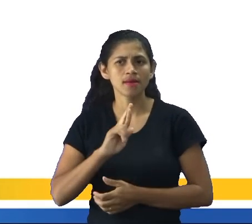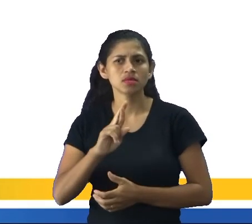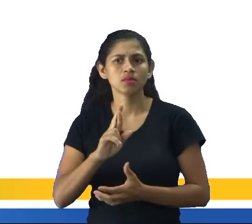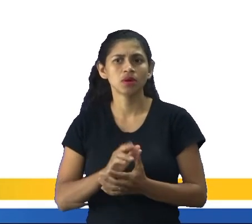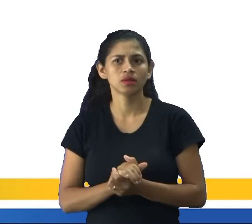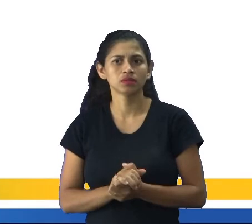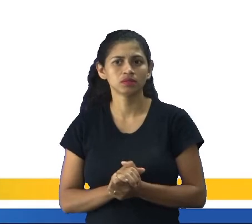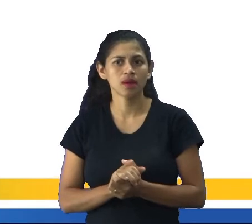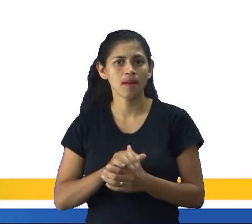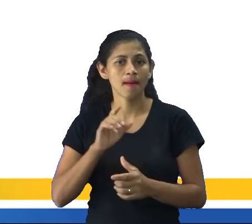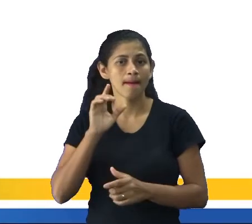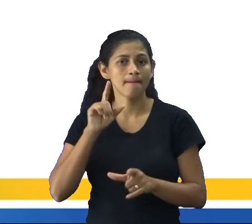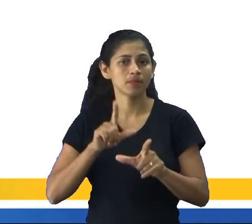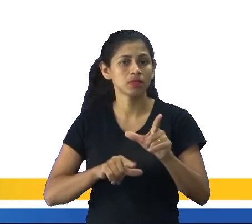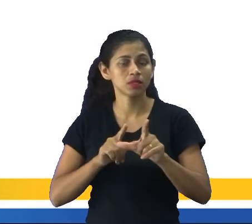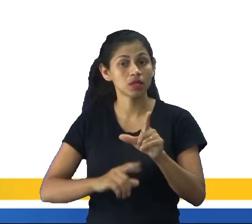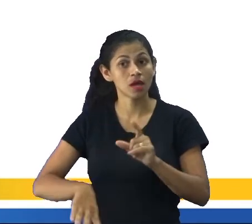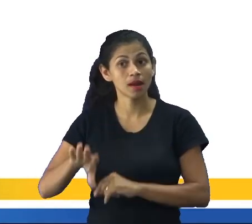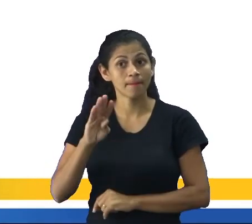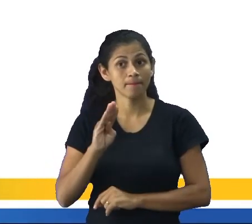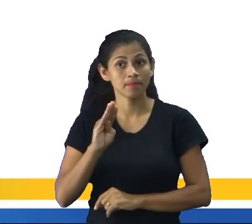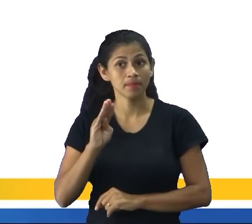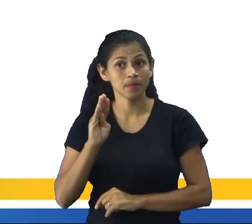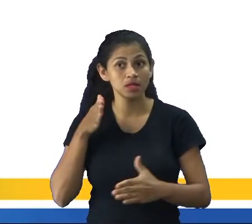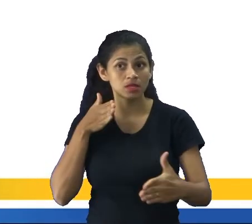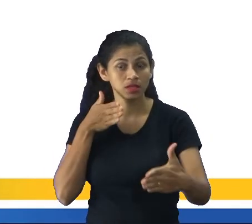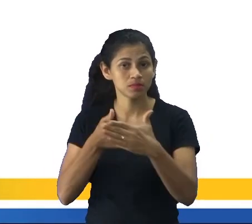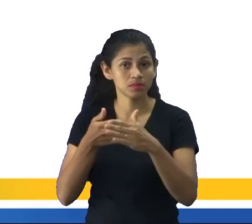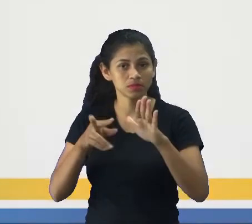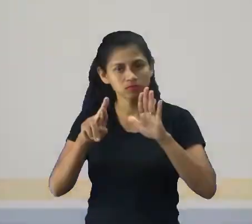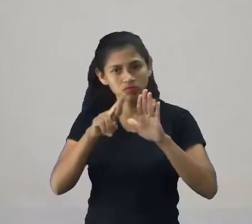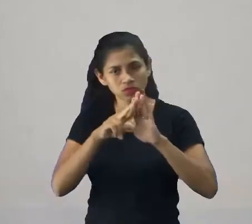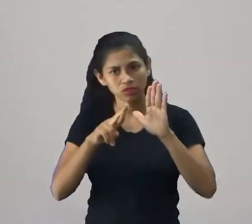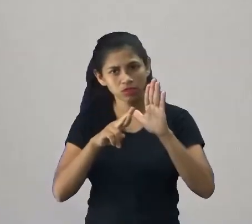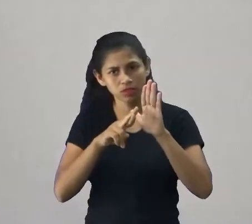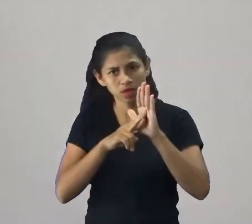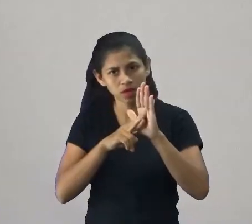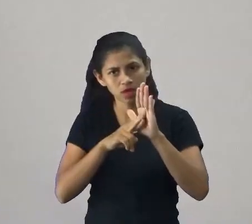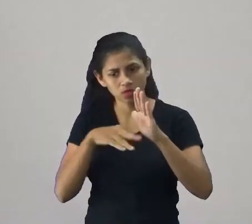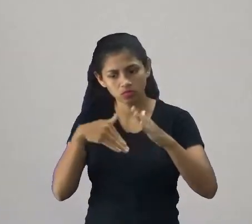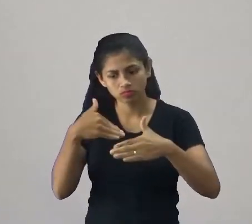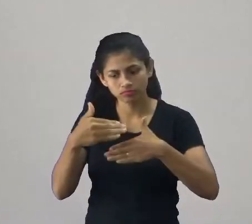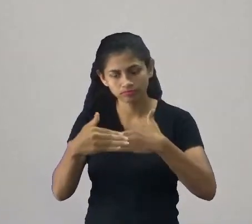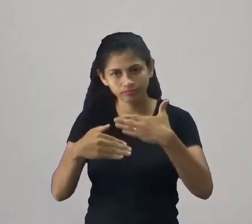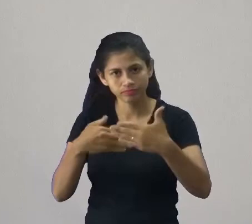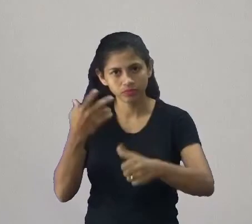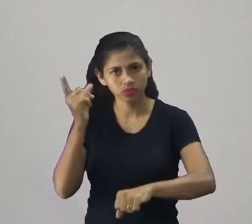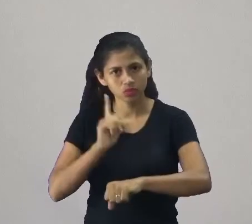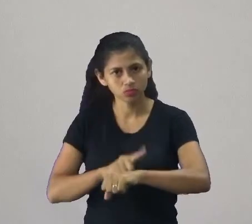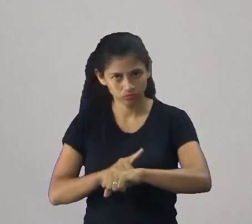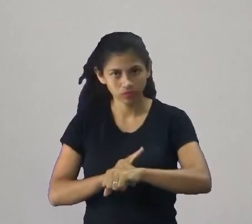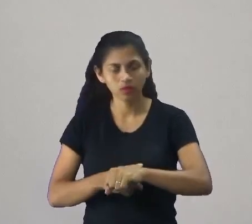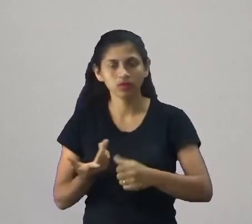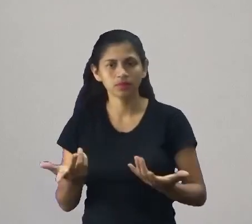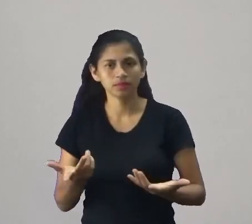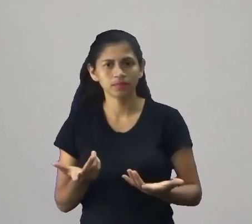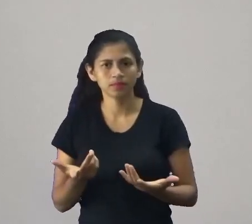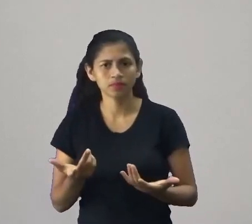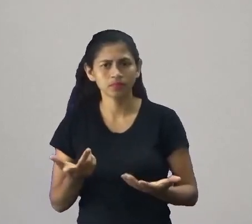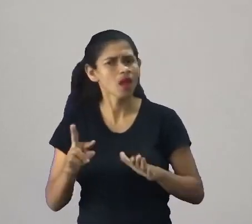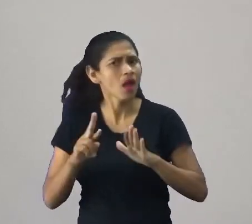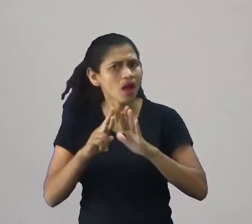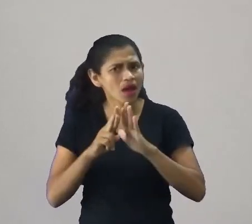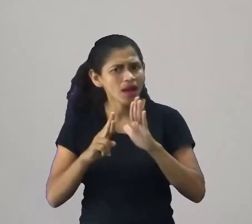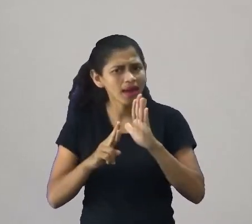1. Alternativa B, delimitação de regras que se perpetuam com o tempo. Professor, delimitação de regra? Mas quem tem